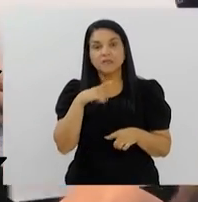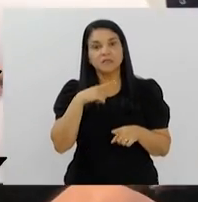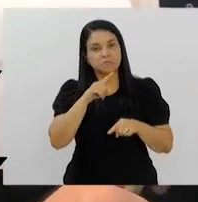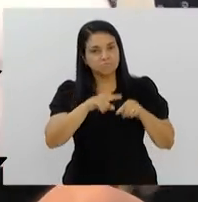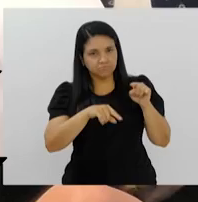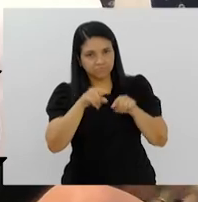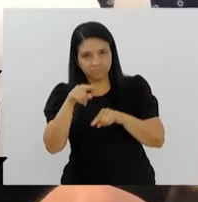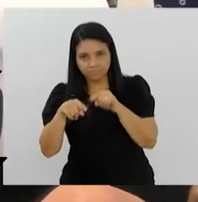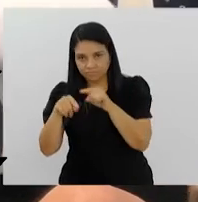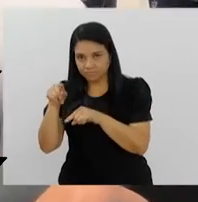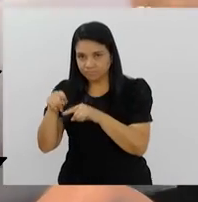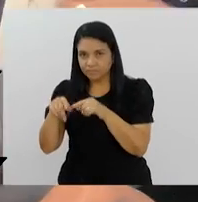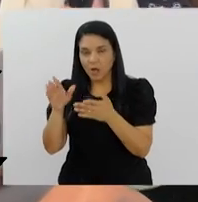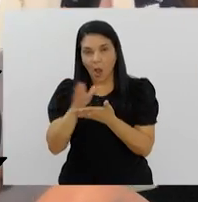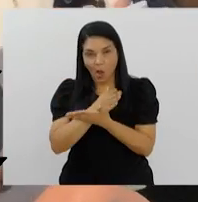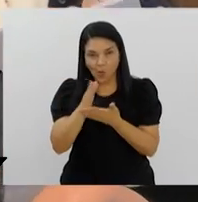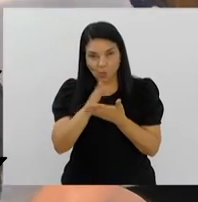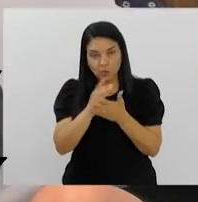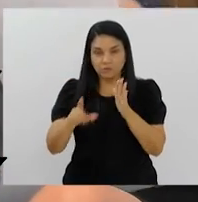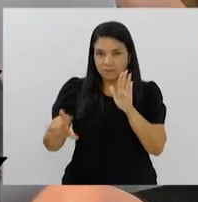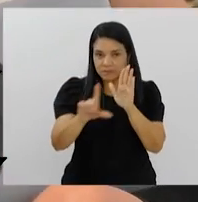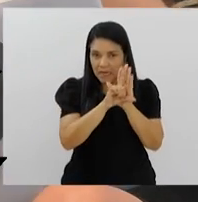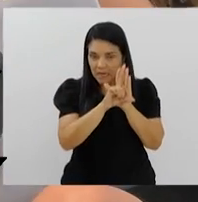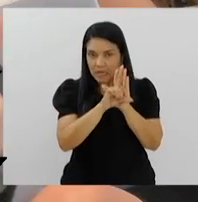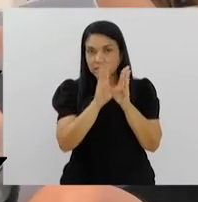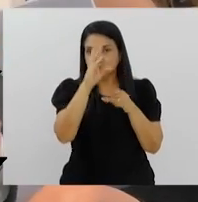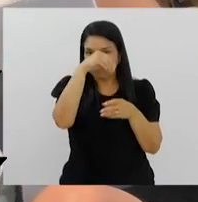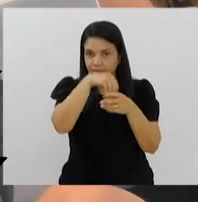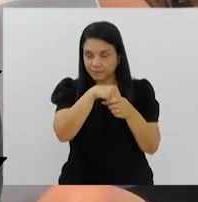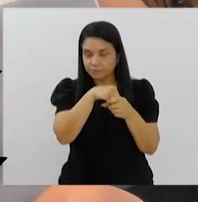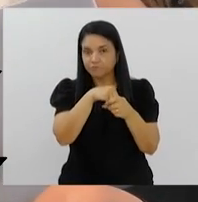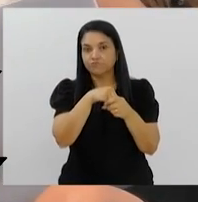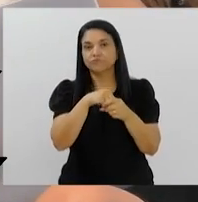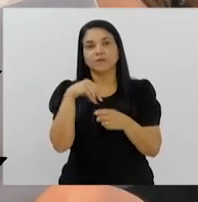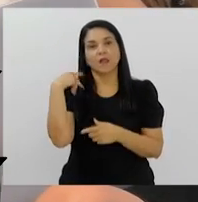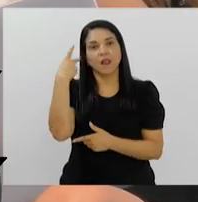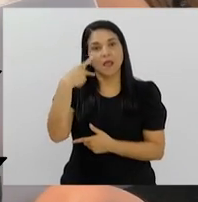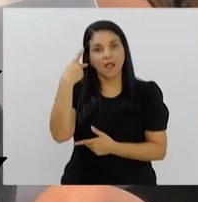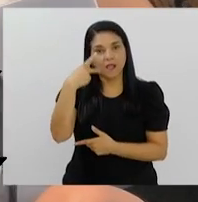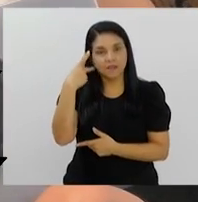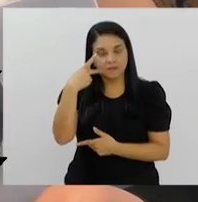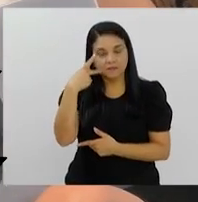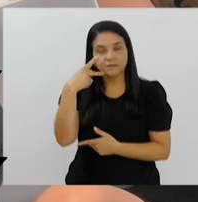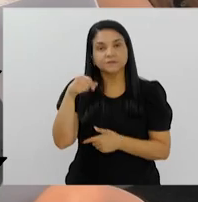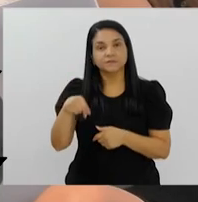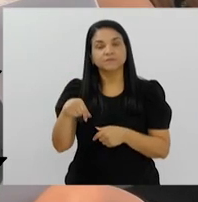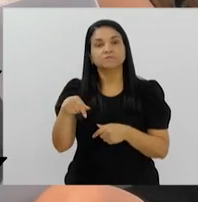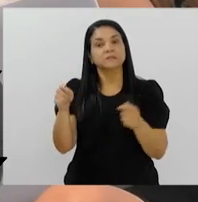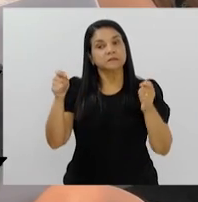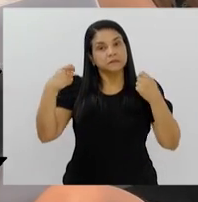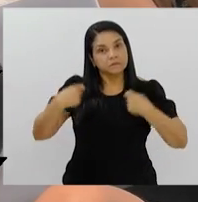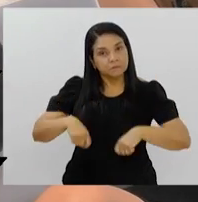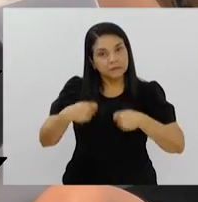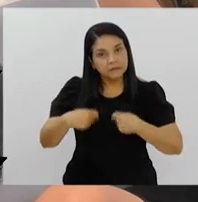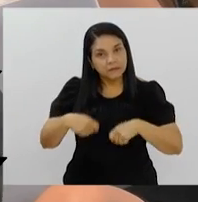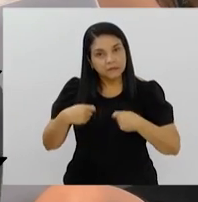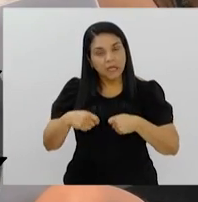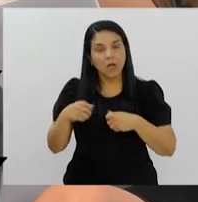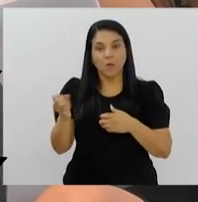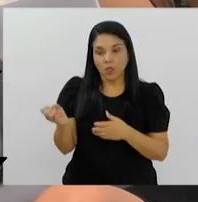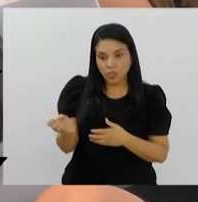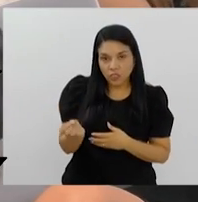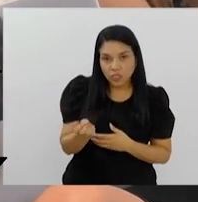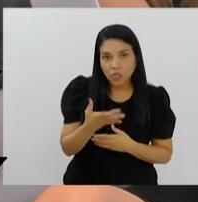instrumentos que são absolutamente legais dentro do Parlamento o Parlamento Ele É soberano e que se houver necessidade de se fazer uma nova